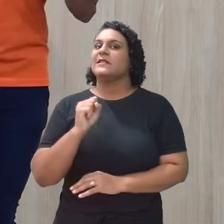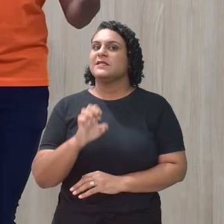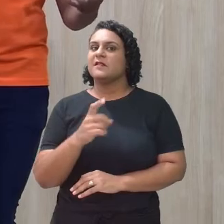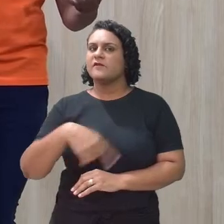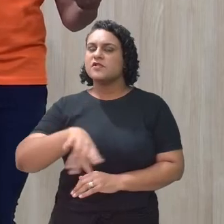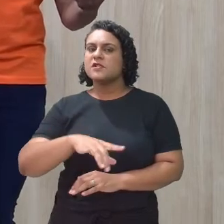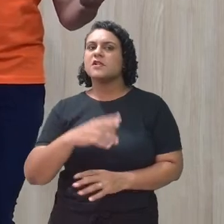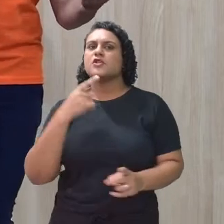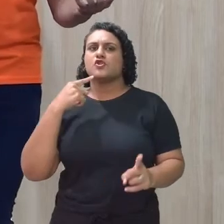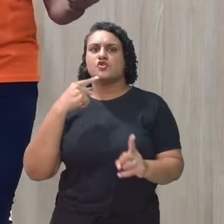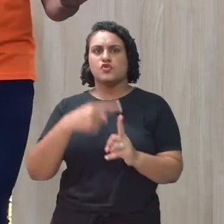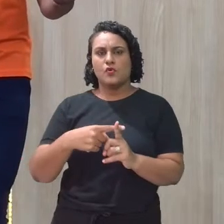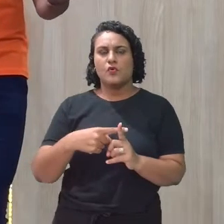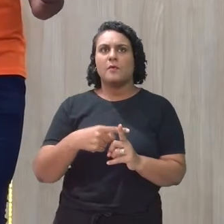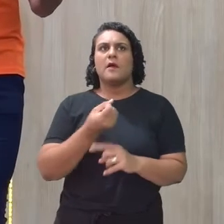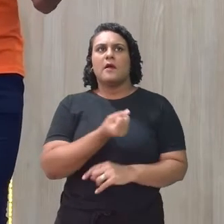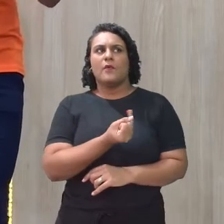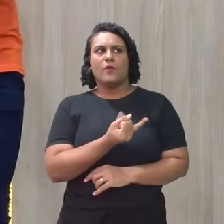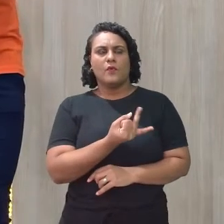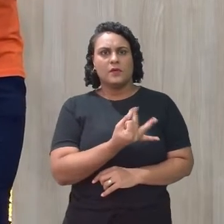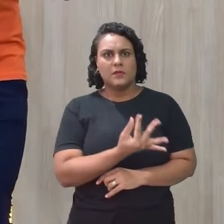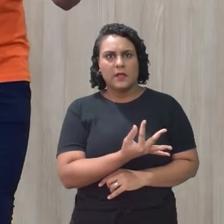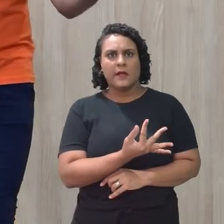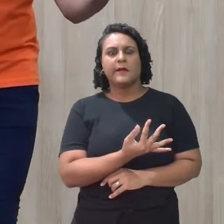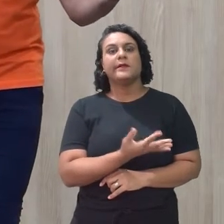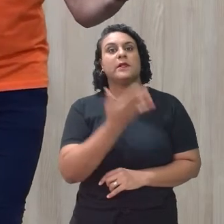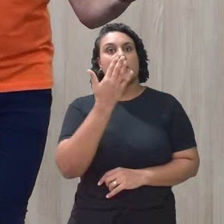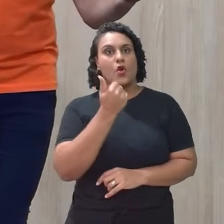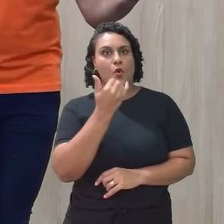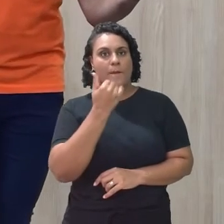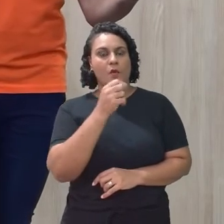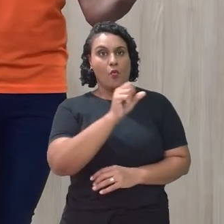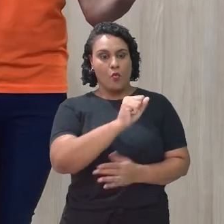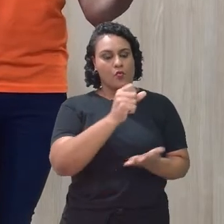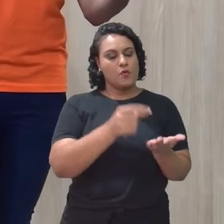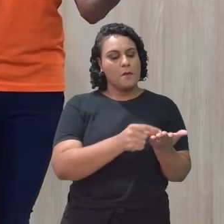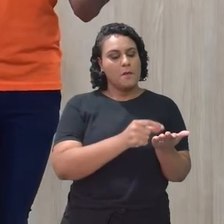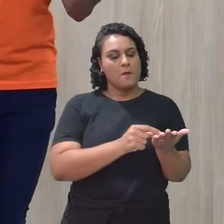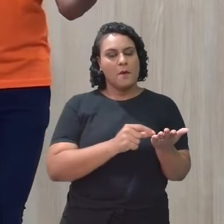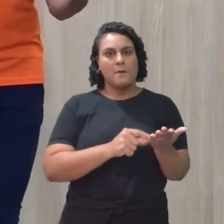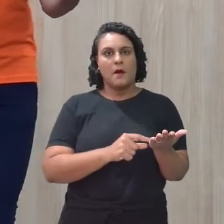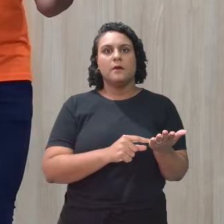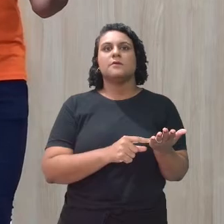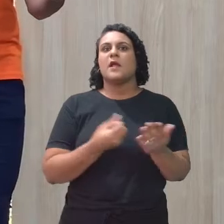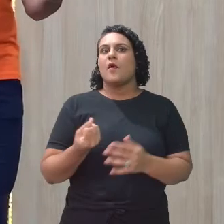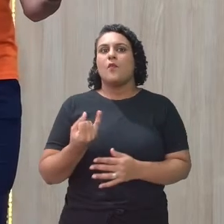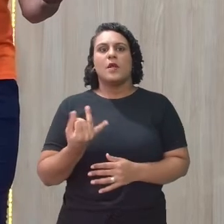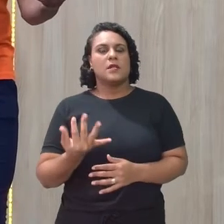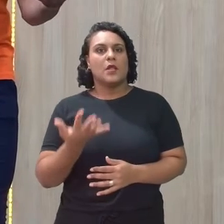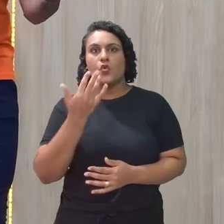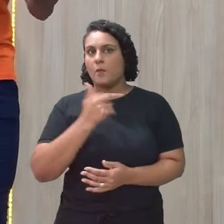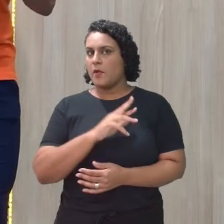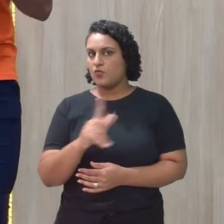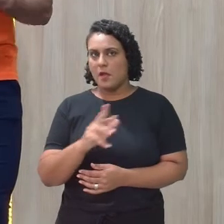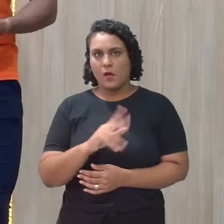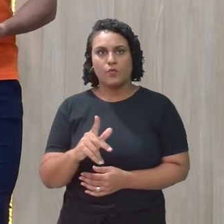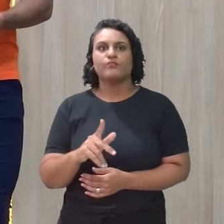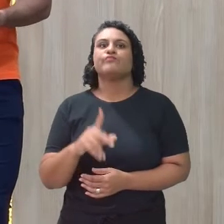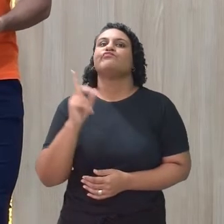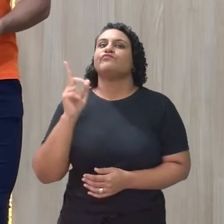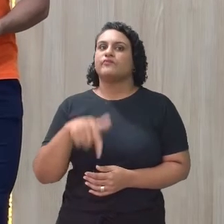você soma a quantidade que Rafael comeu com a quantidade que ele não comeu, a gente vai ter aí a